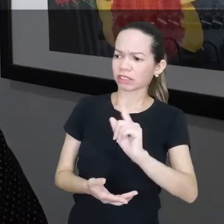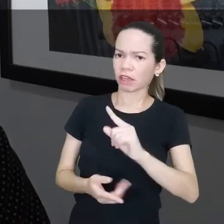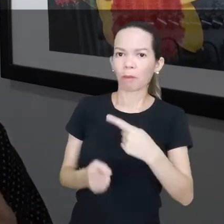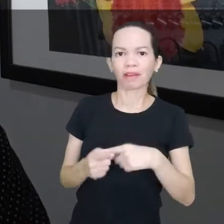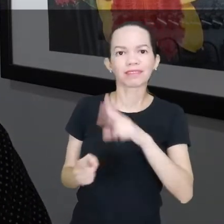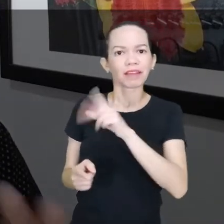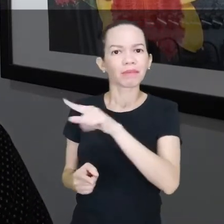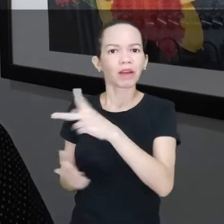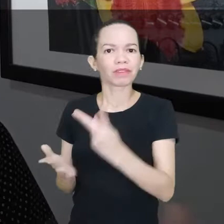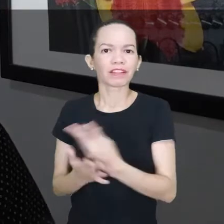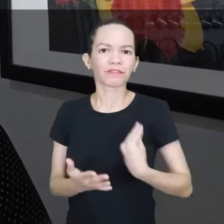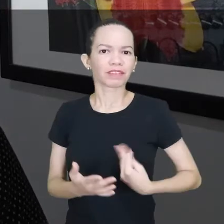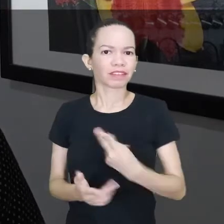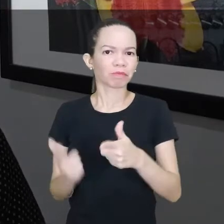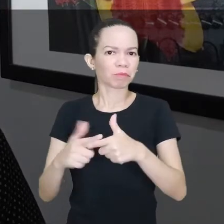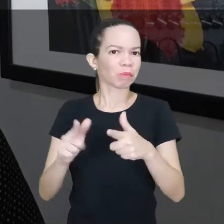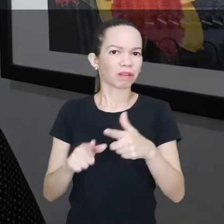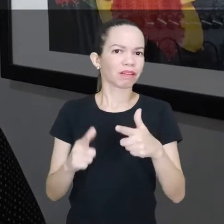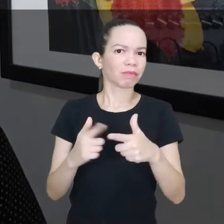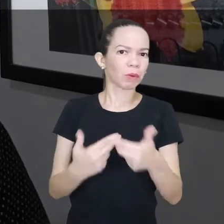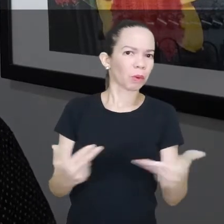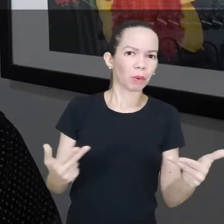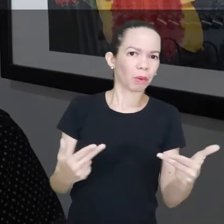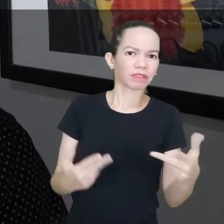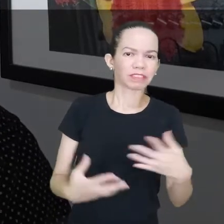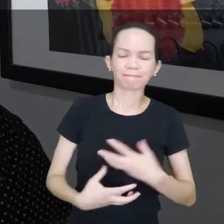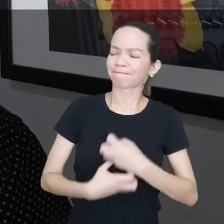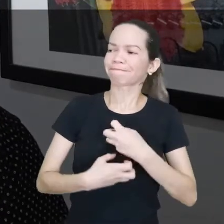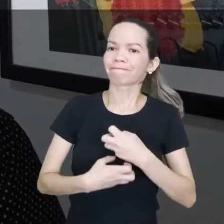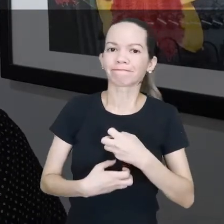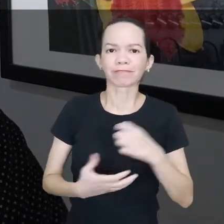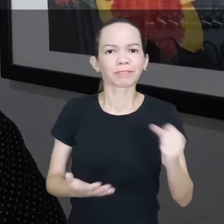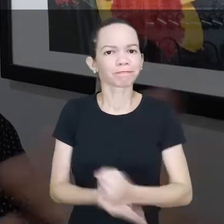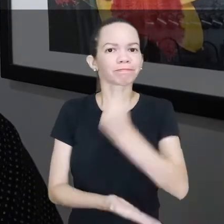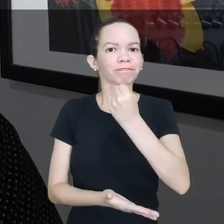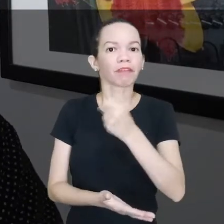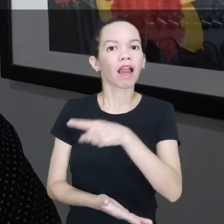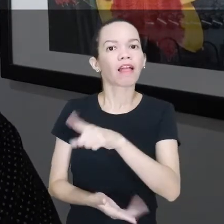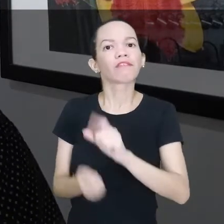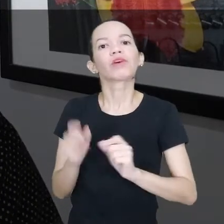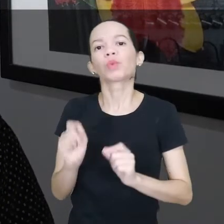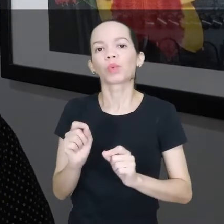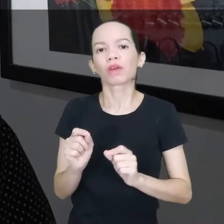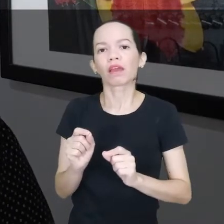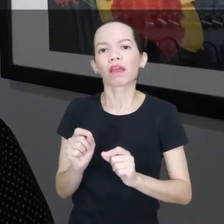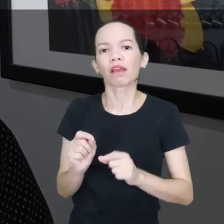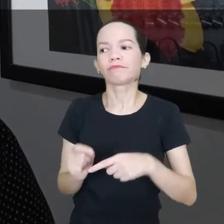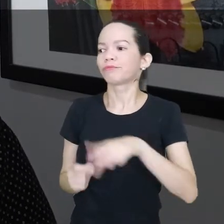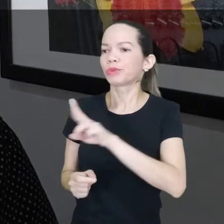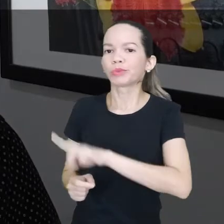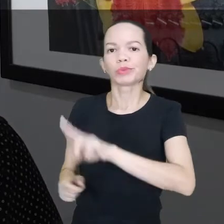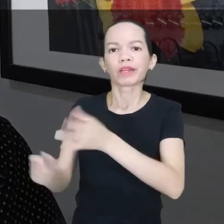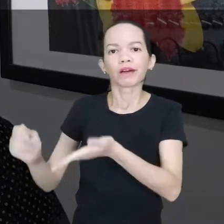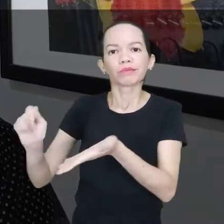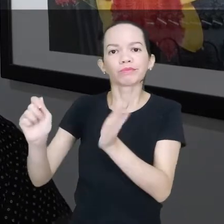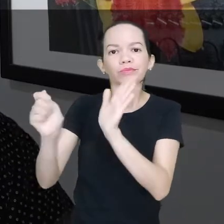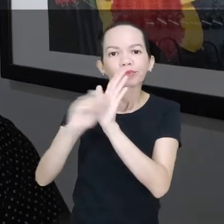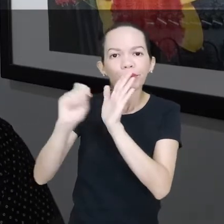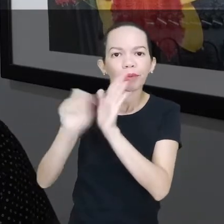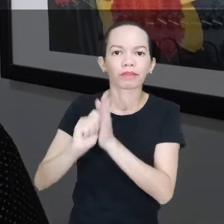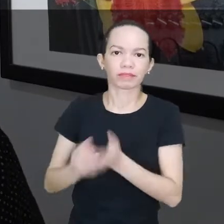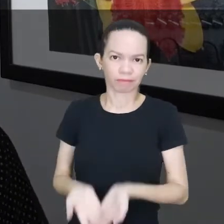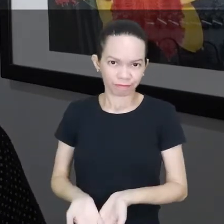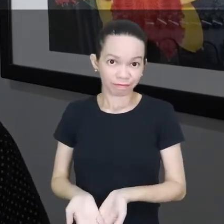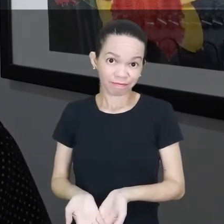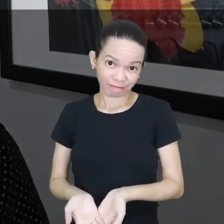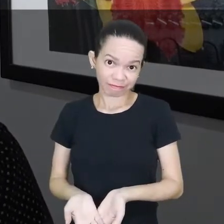Então nós vamos lidar com frustrações. Marta e Maria estavam frustradas até certo ponto, porque elas queriam que